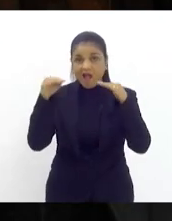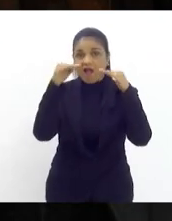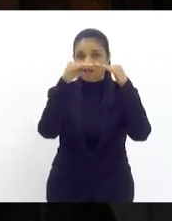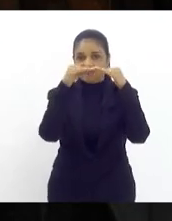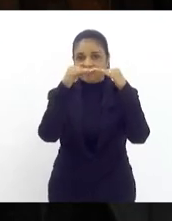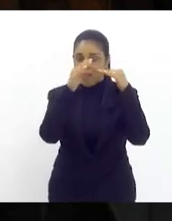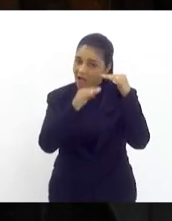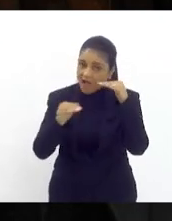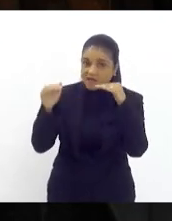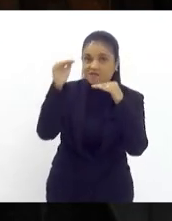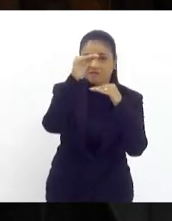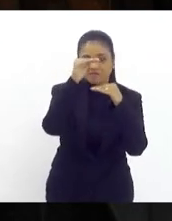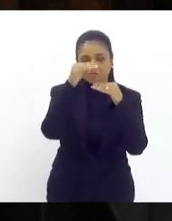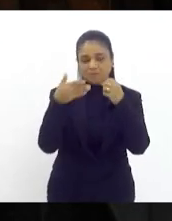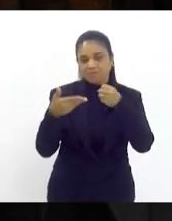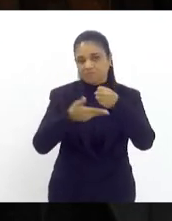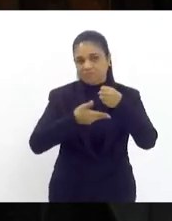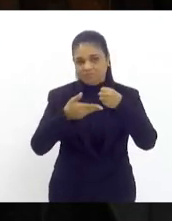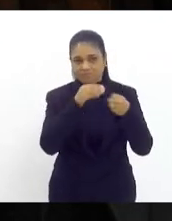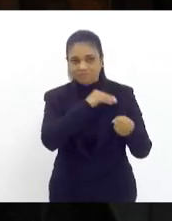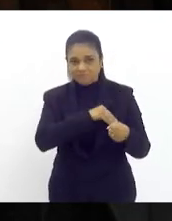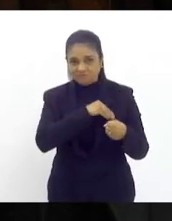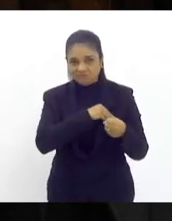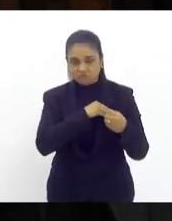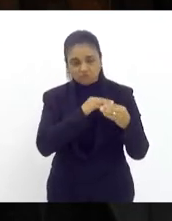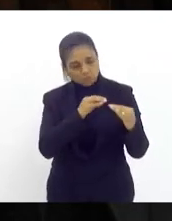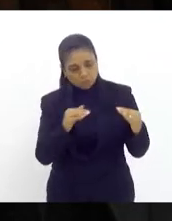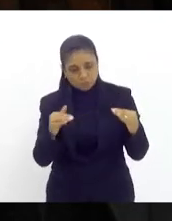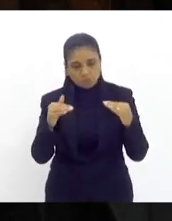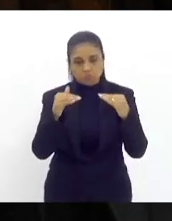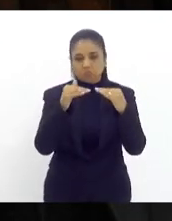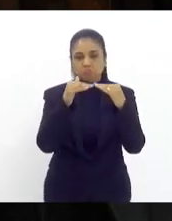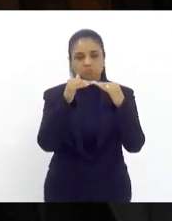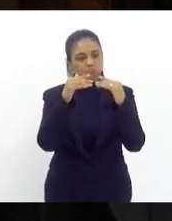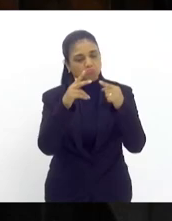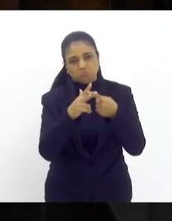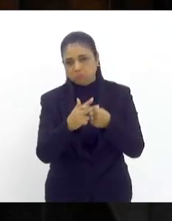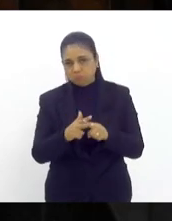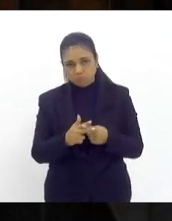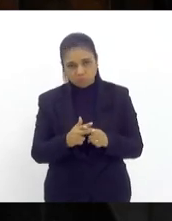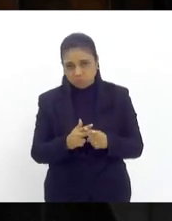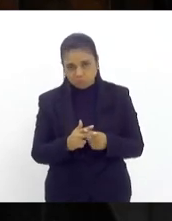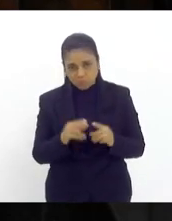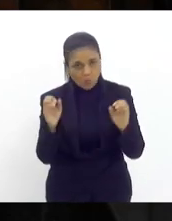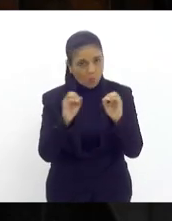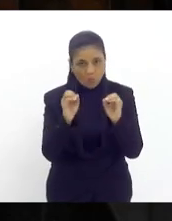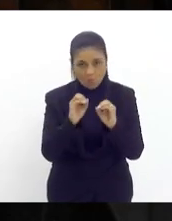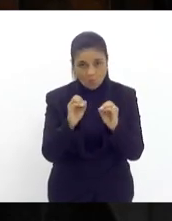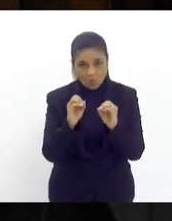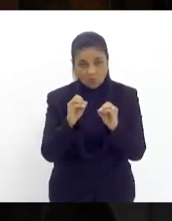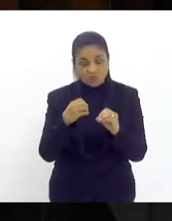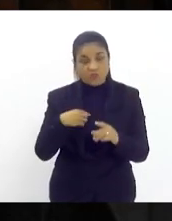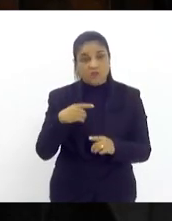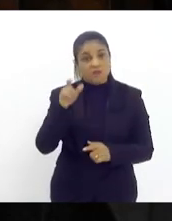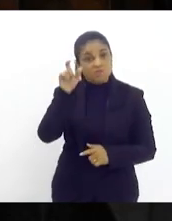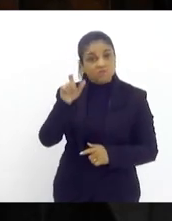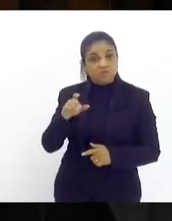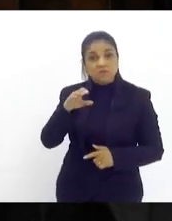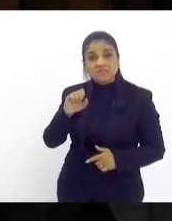receberá nenhum reajuste no entendimento do CEP